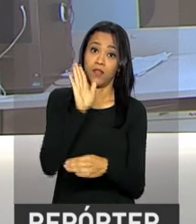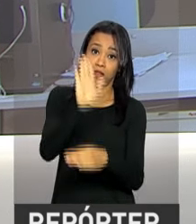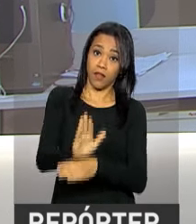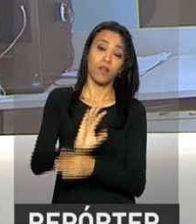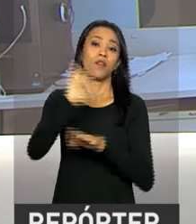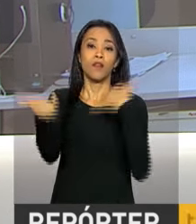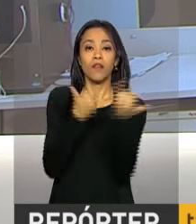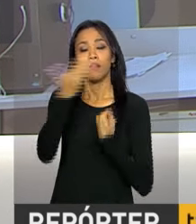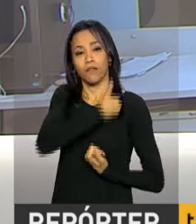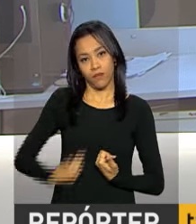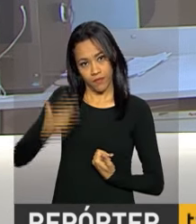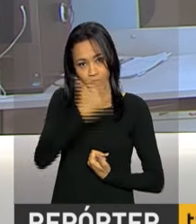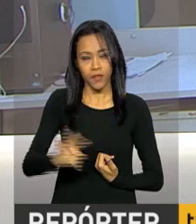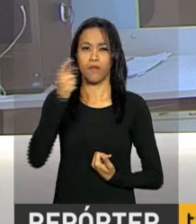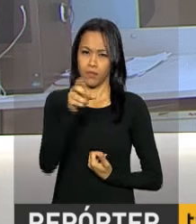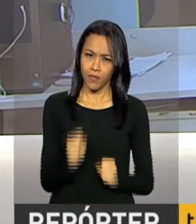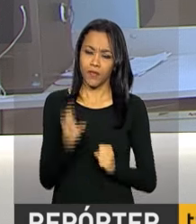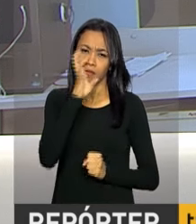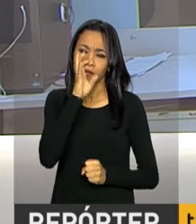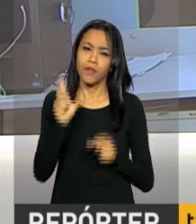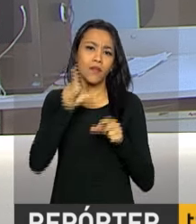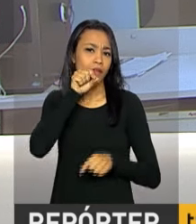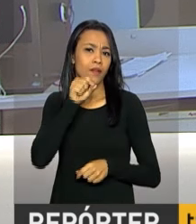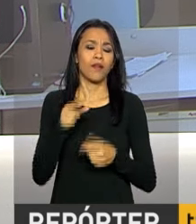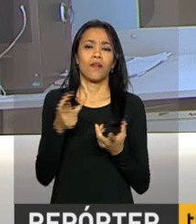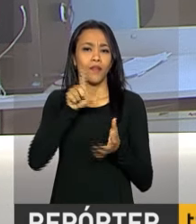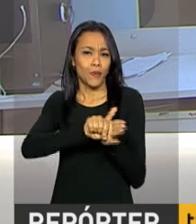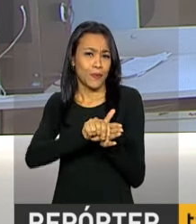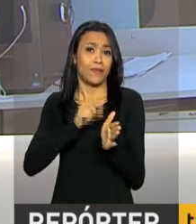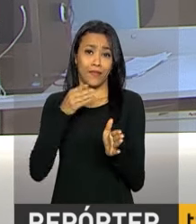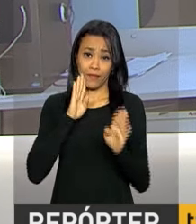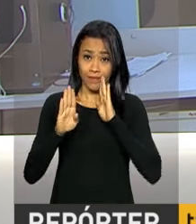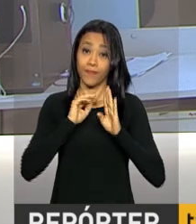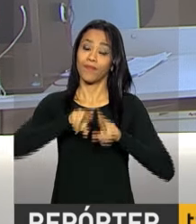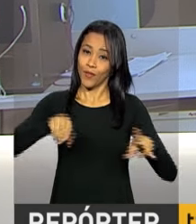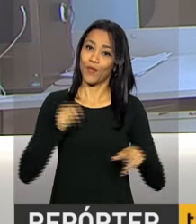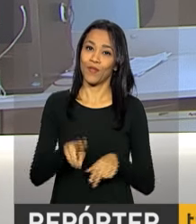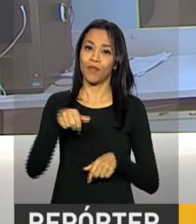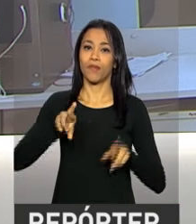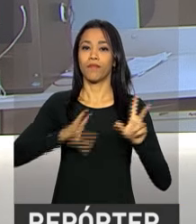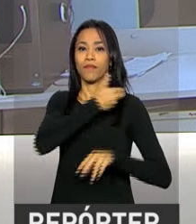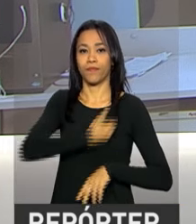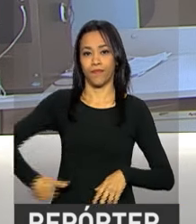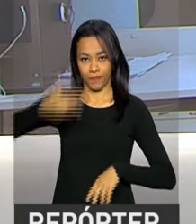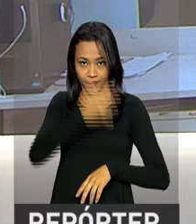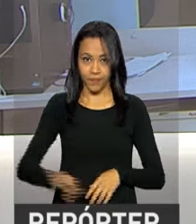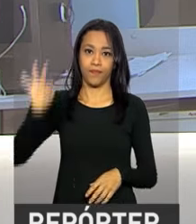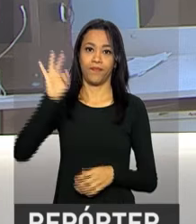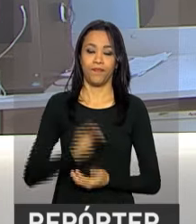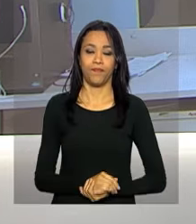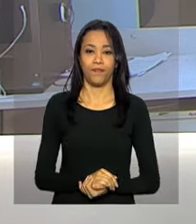com as notícias do governo federal acompanhe também as novidades em nossas redes sociais Continue com a gente NBR a TV do Governo